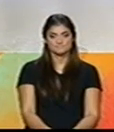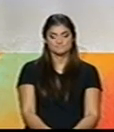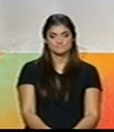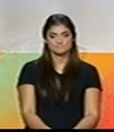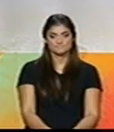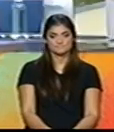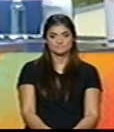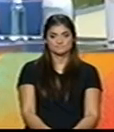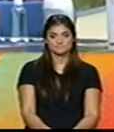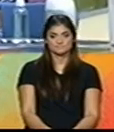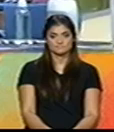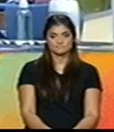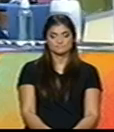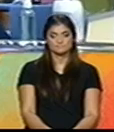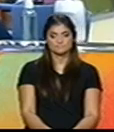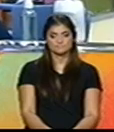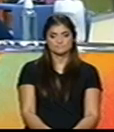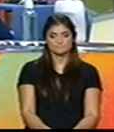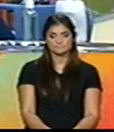Vamos. Fazer a tarte.